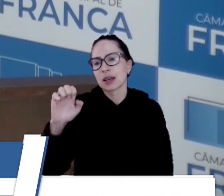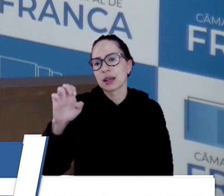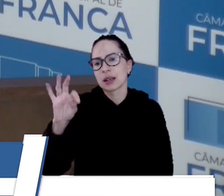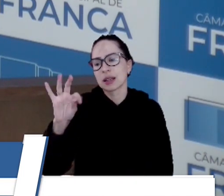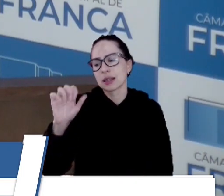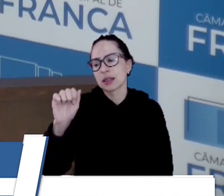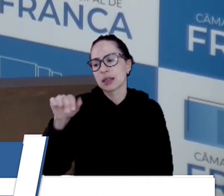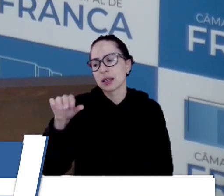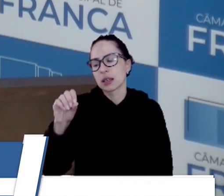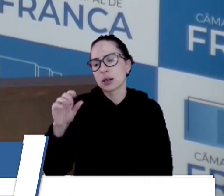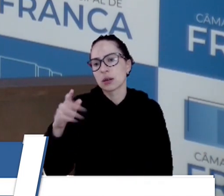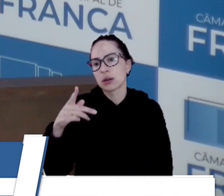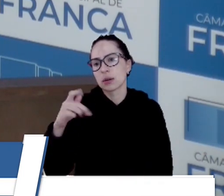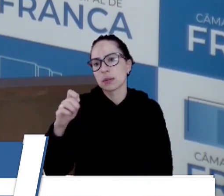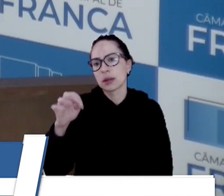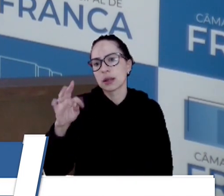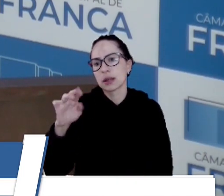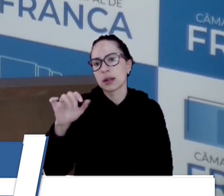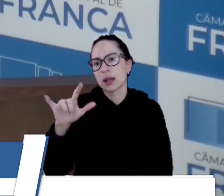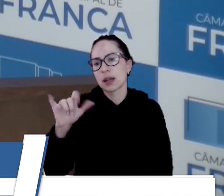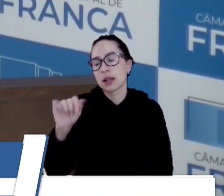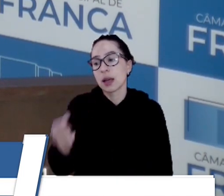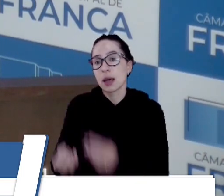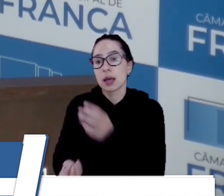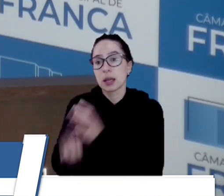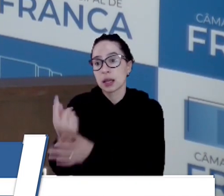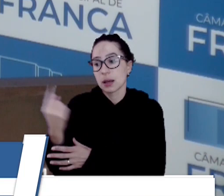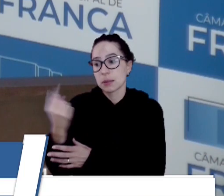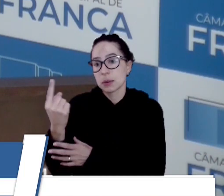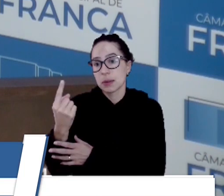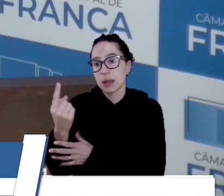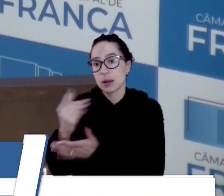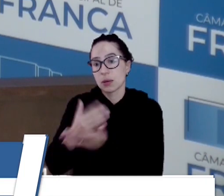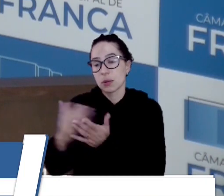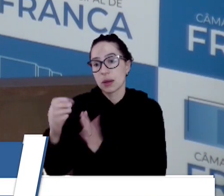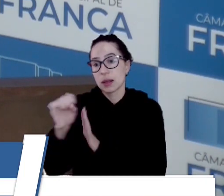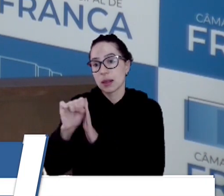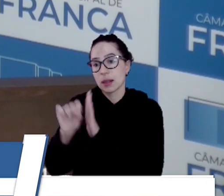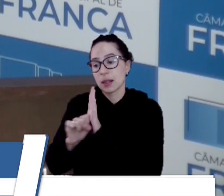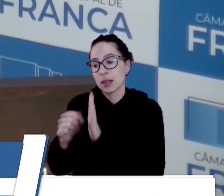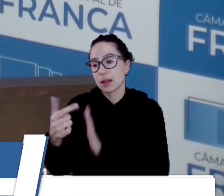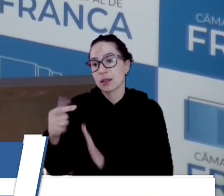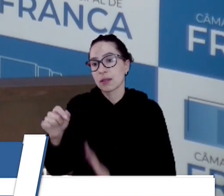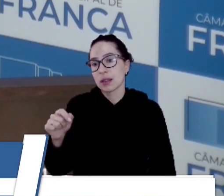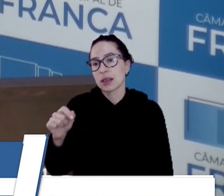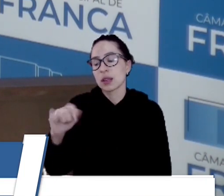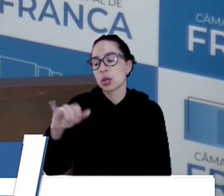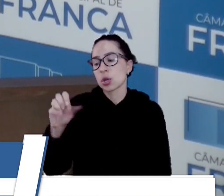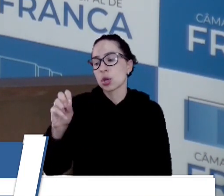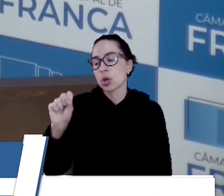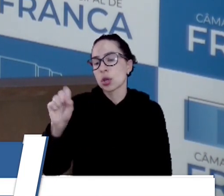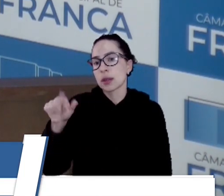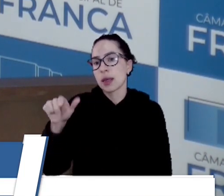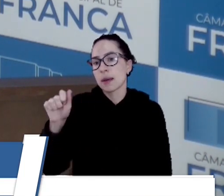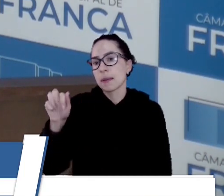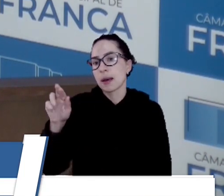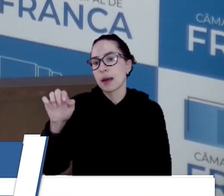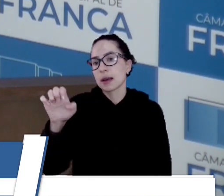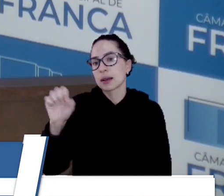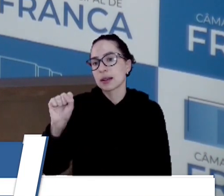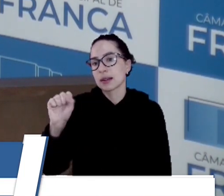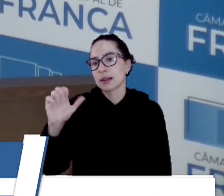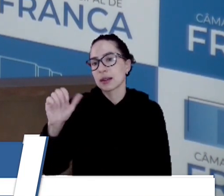O primeiro centro espírita surge no início do século XX, fundado por José Marques Garcia, também fundador do Hospital Allan